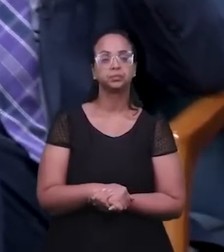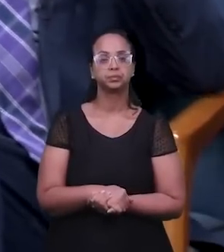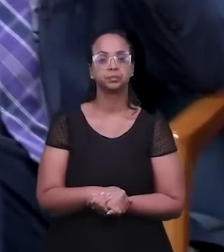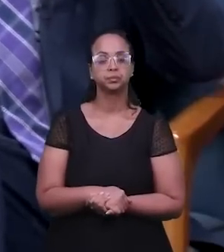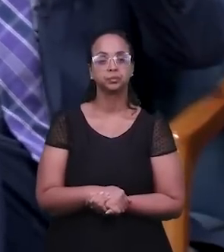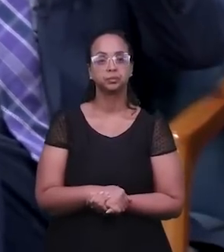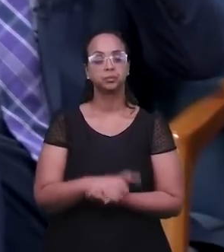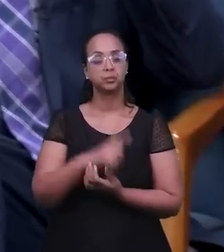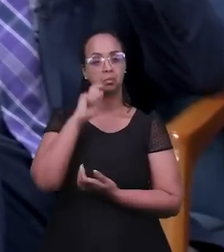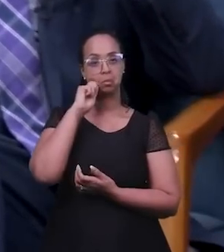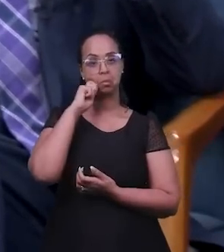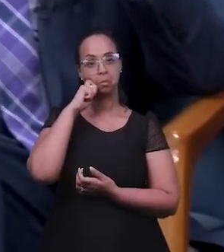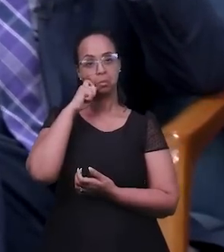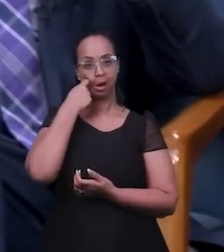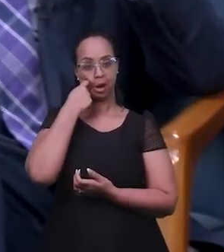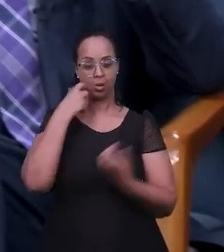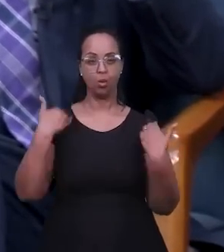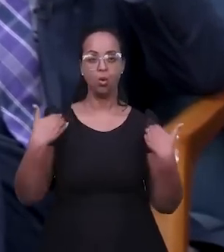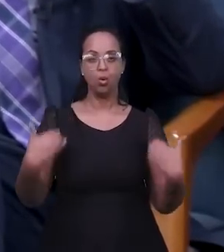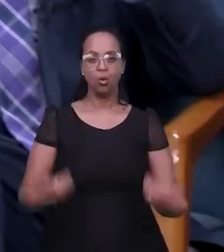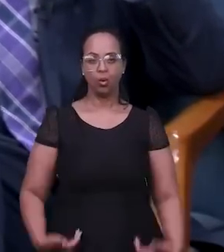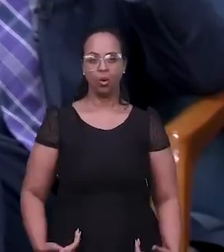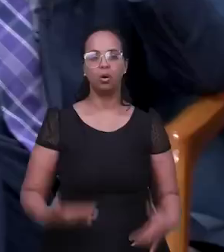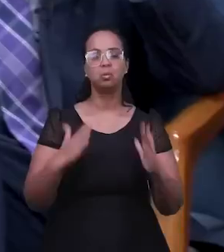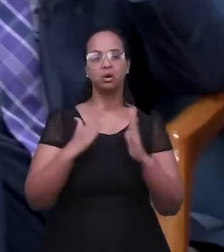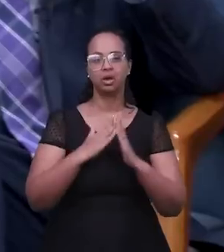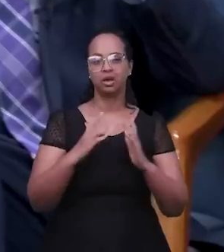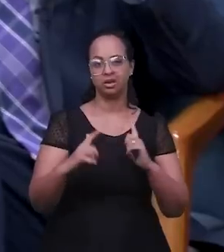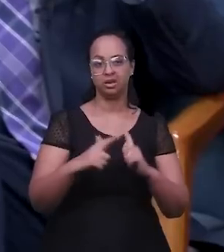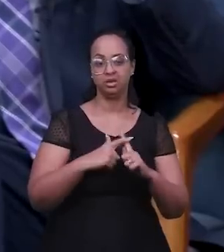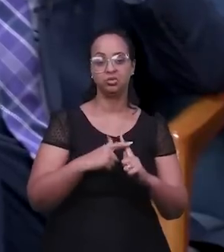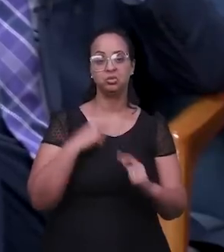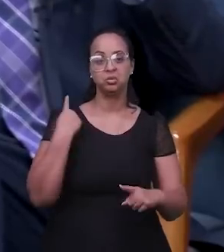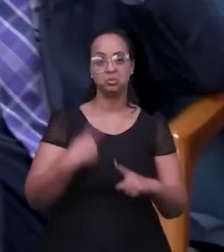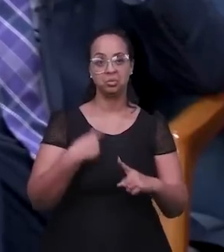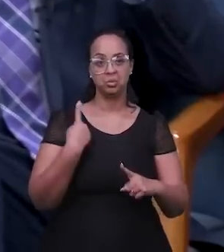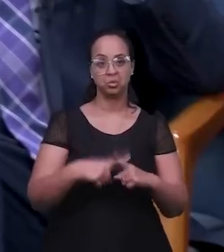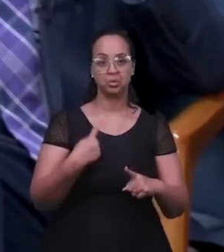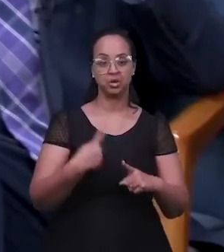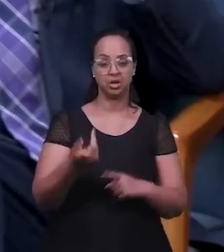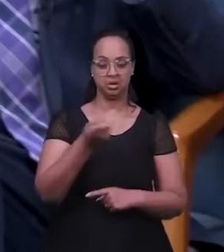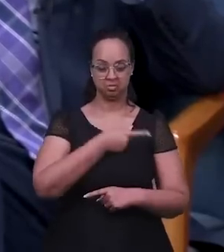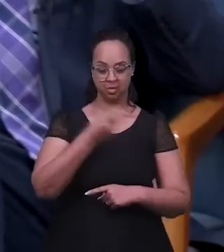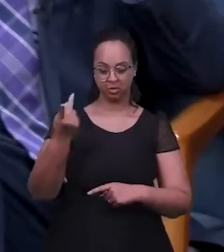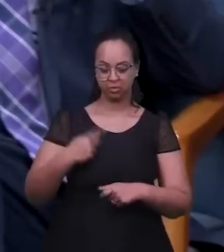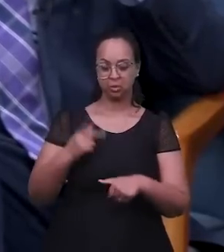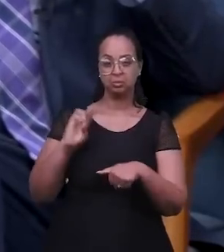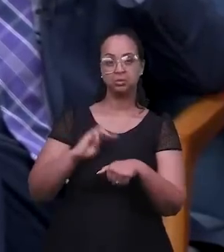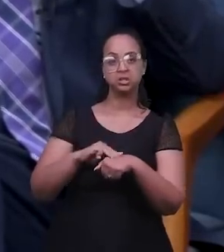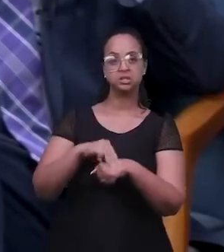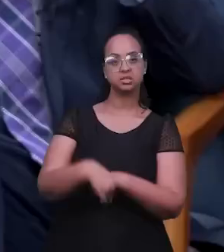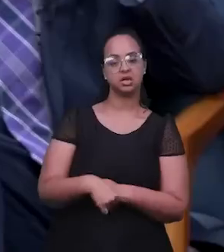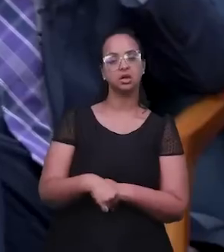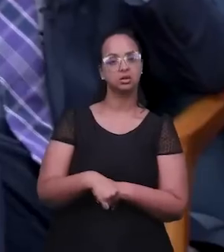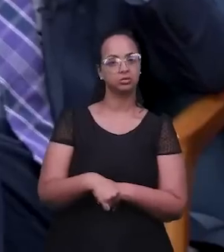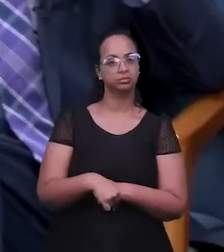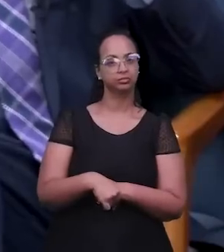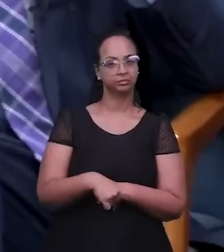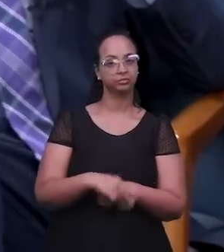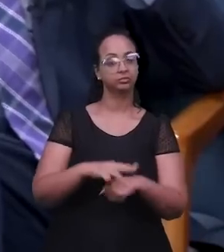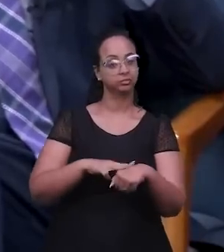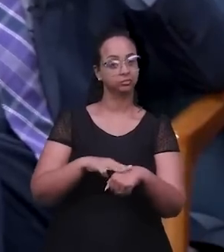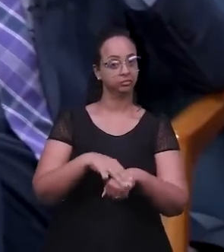novo pacto é o quê? Pão, corpo. Então, o ministério é corpo. Paulo